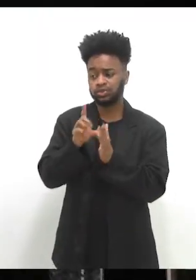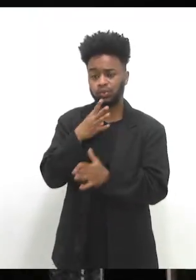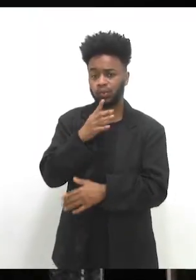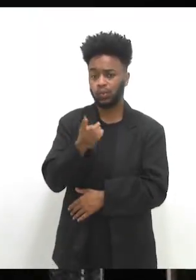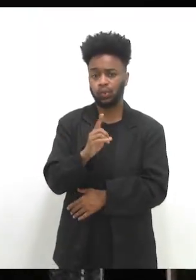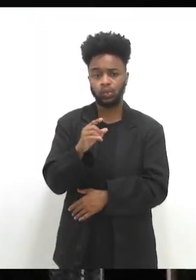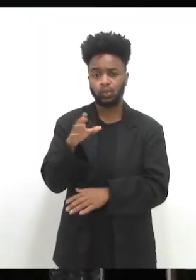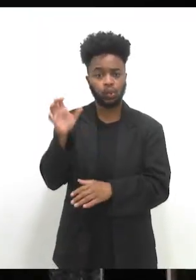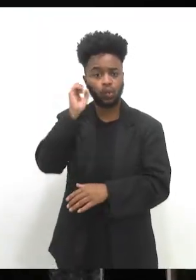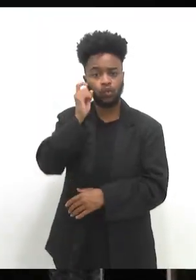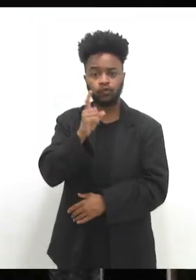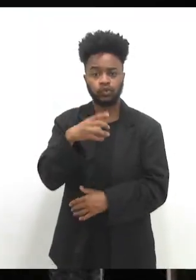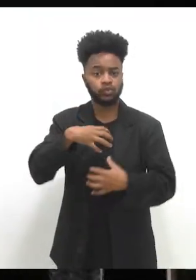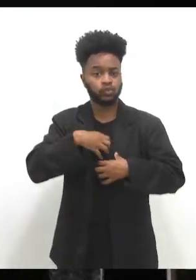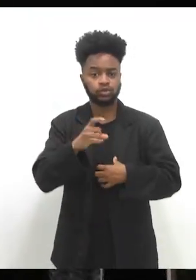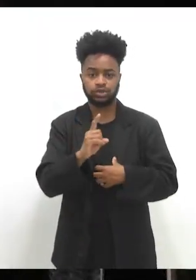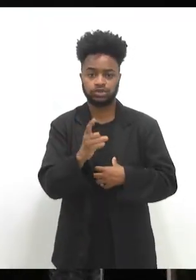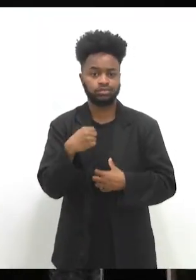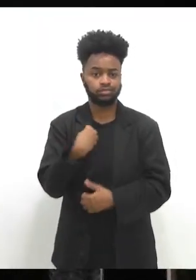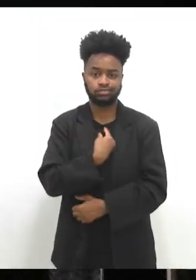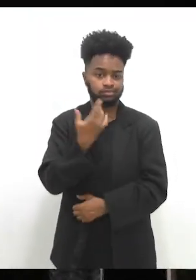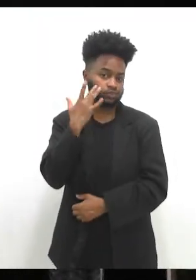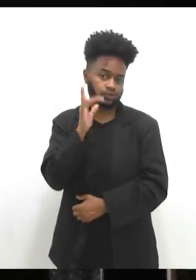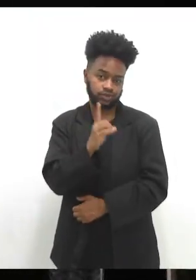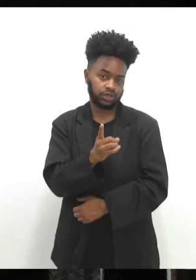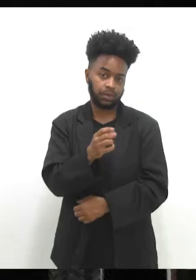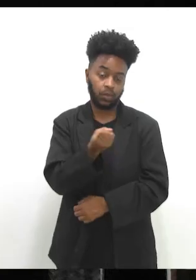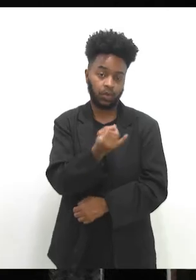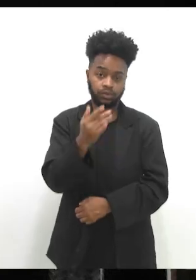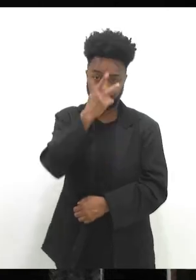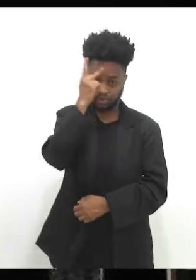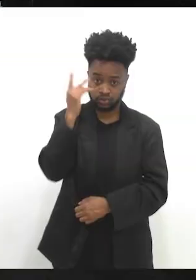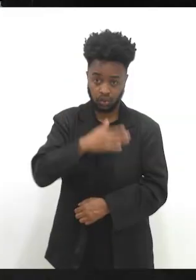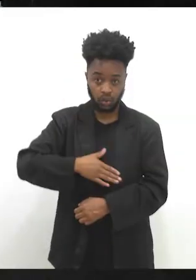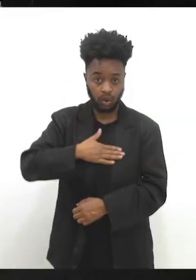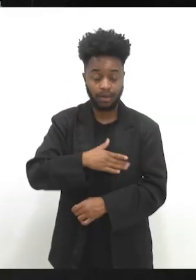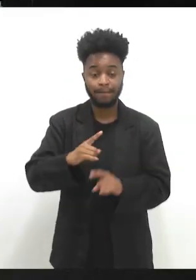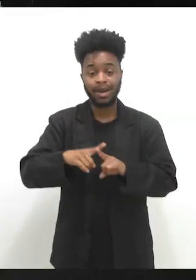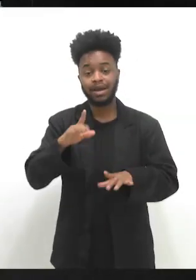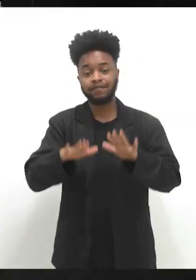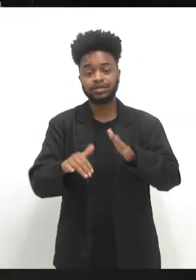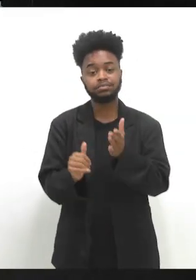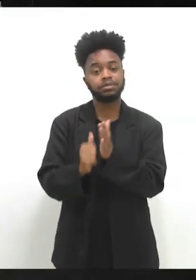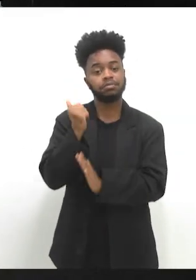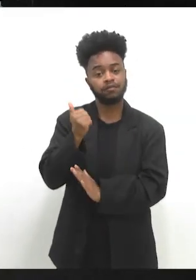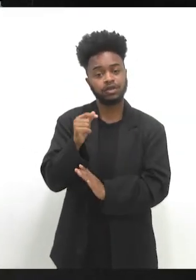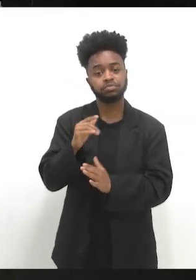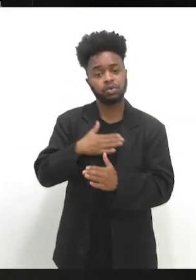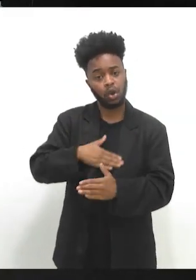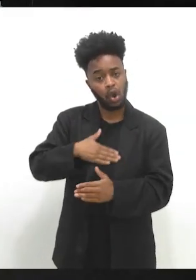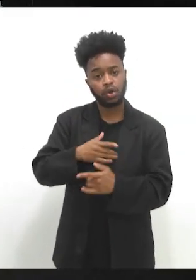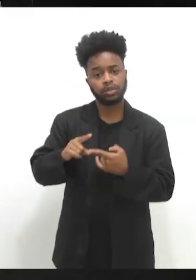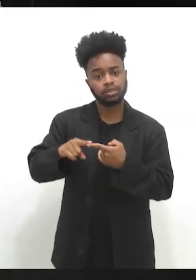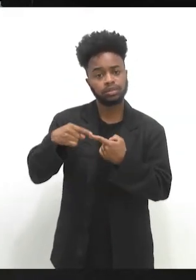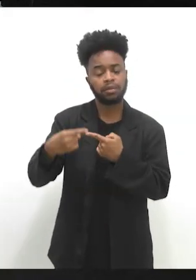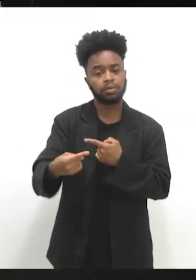sentir né, o que impacta. A gente não sabe quantas pessoas a gente impacta na vida, mas muitas pessoas estão pela primeira vez ali e acabam gostando tanto que,